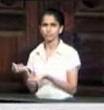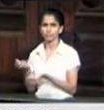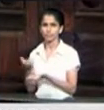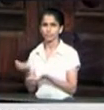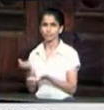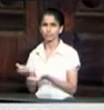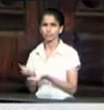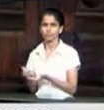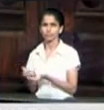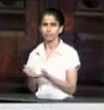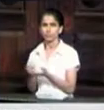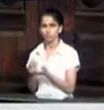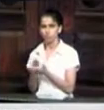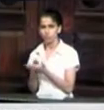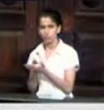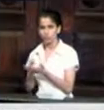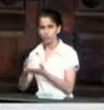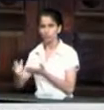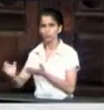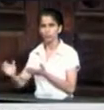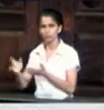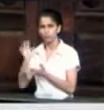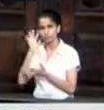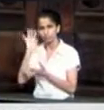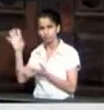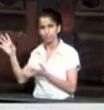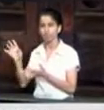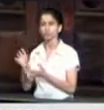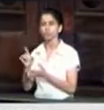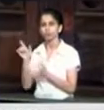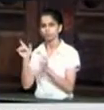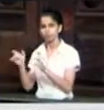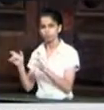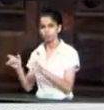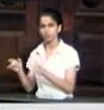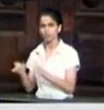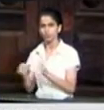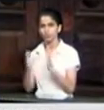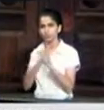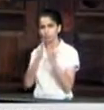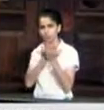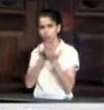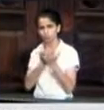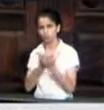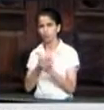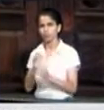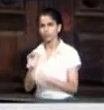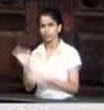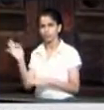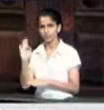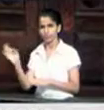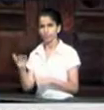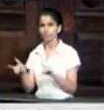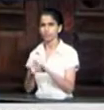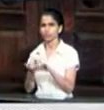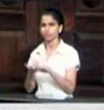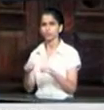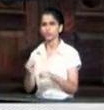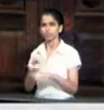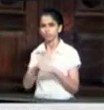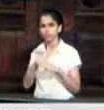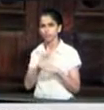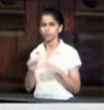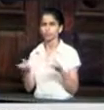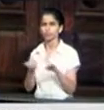a introdução da ideologia de gênero nas escolas federais, estaduais e municipais.